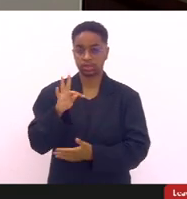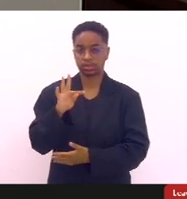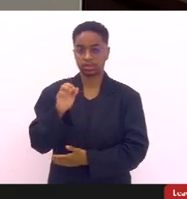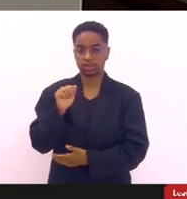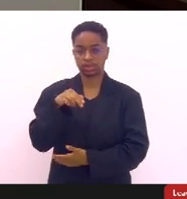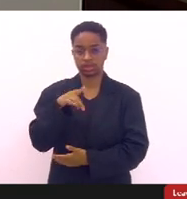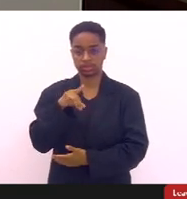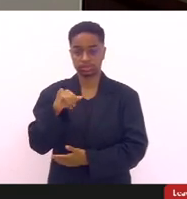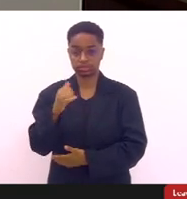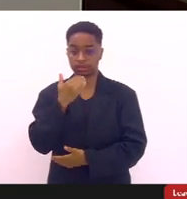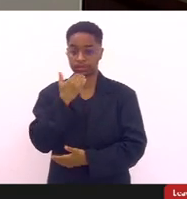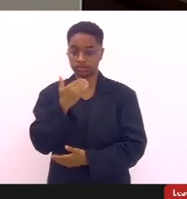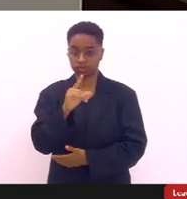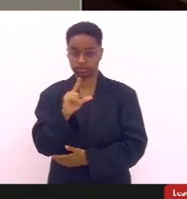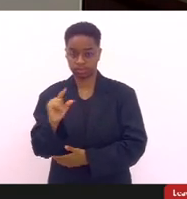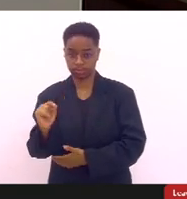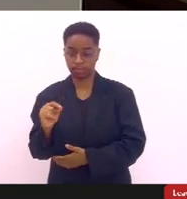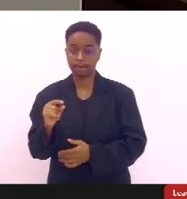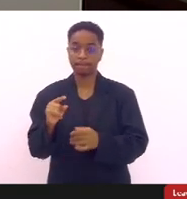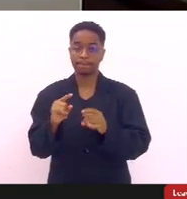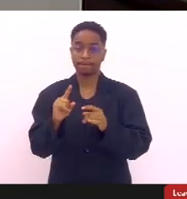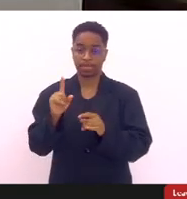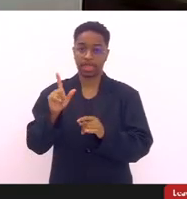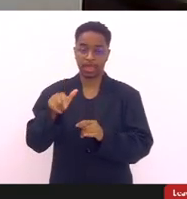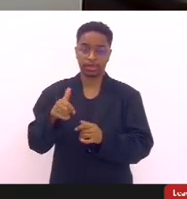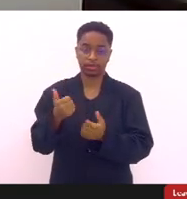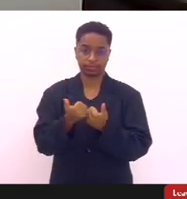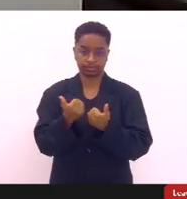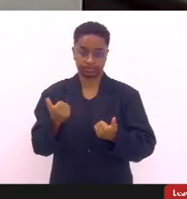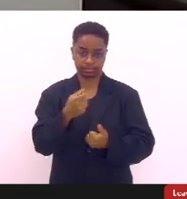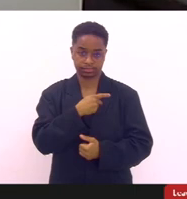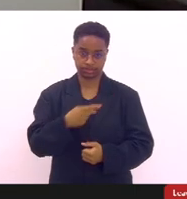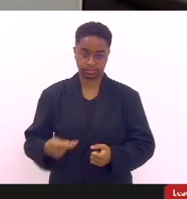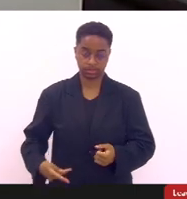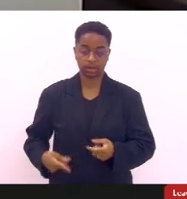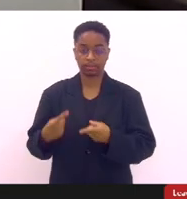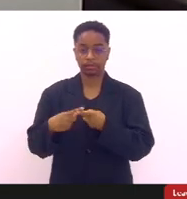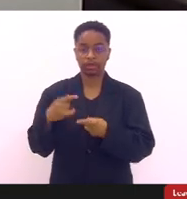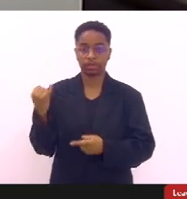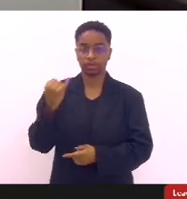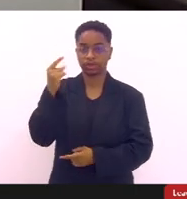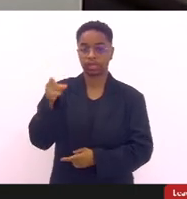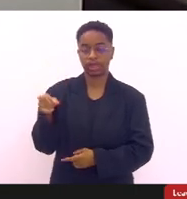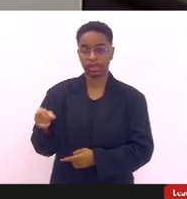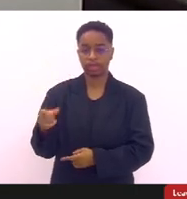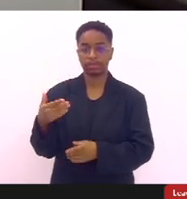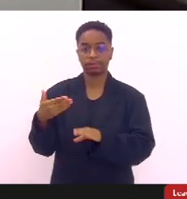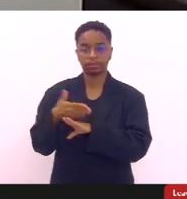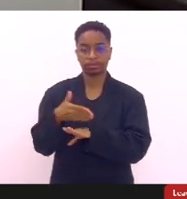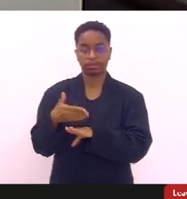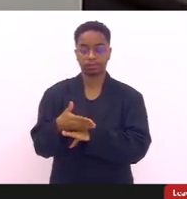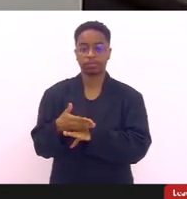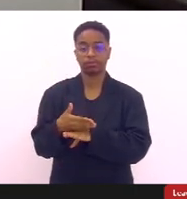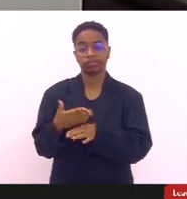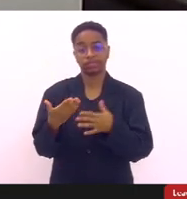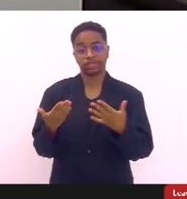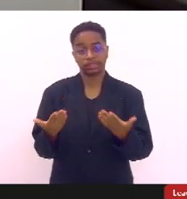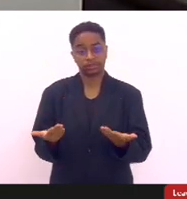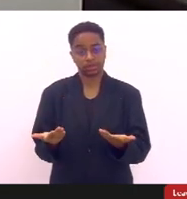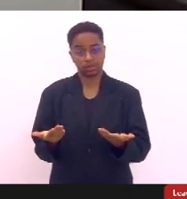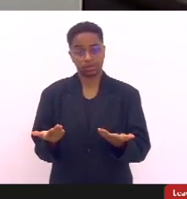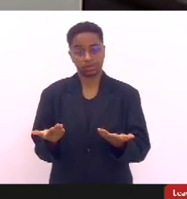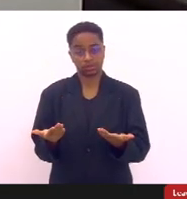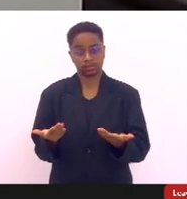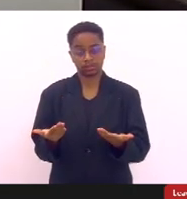o vice-presidente, porque era importante que ele estivesse aqui por ser presidente da comissão de saúde. Então,